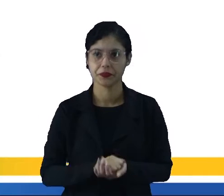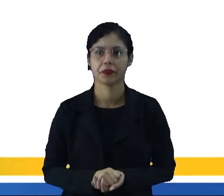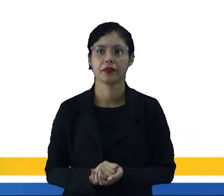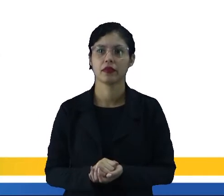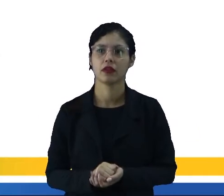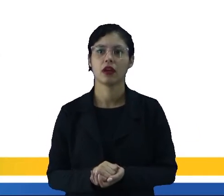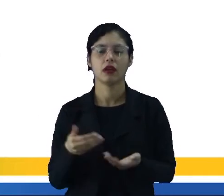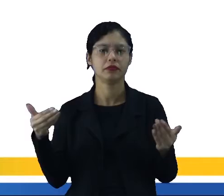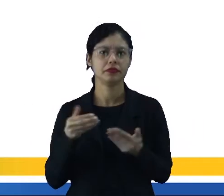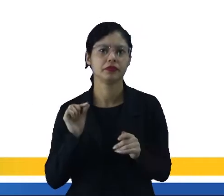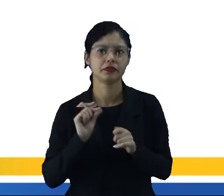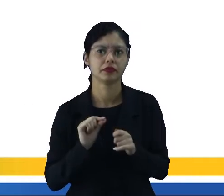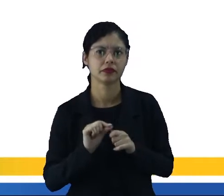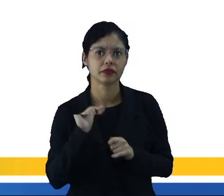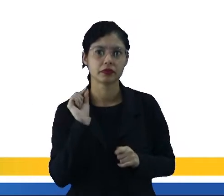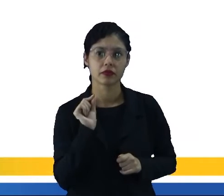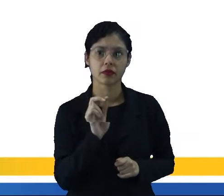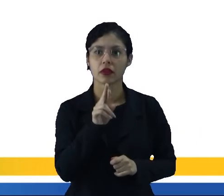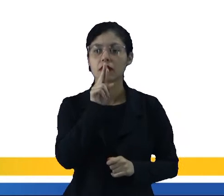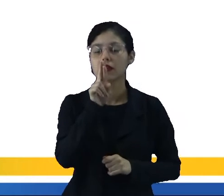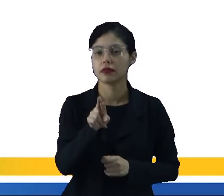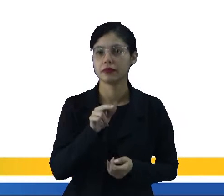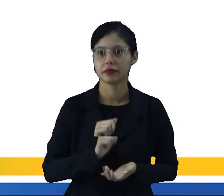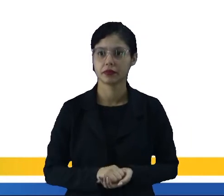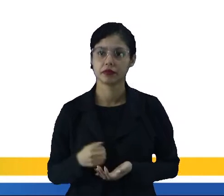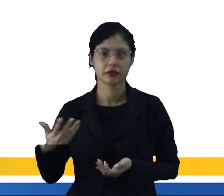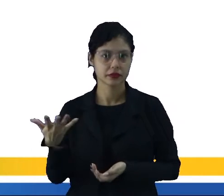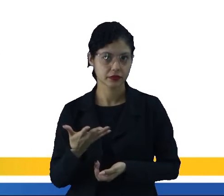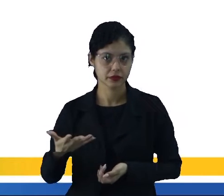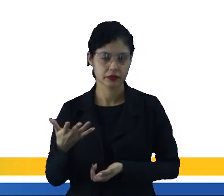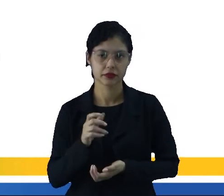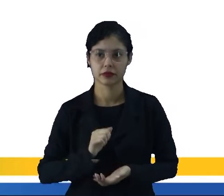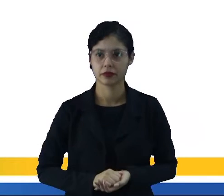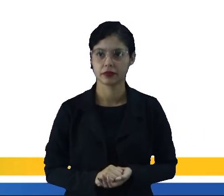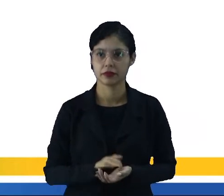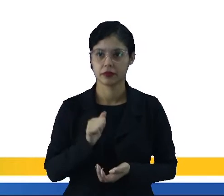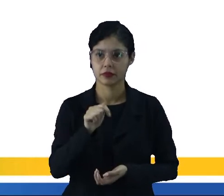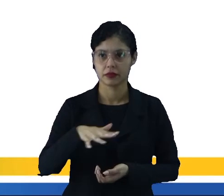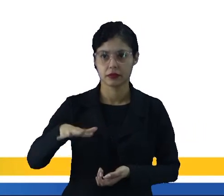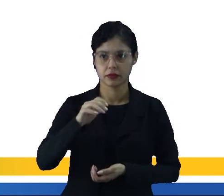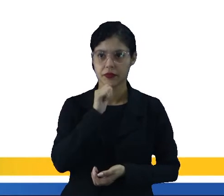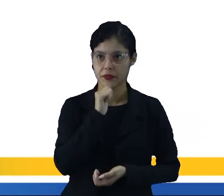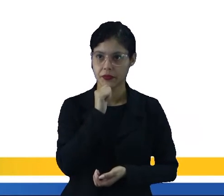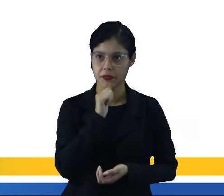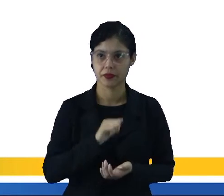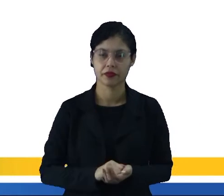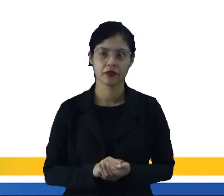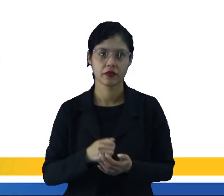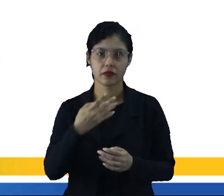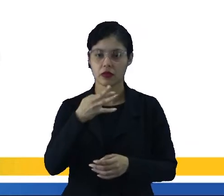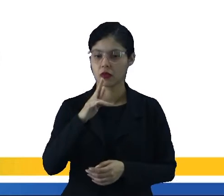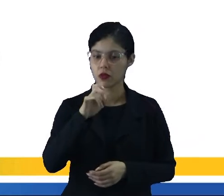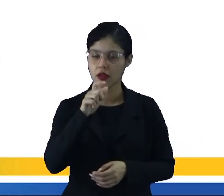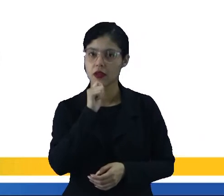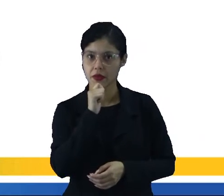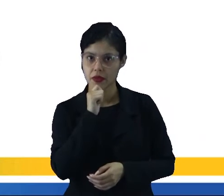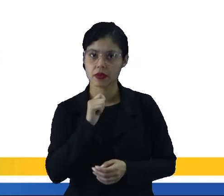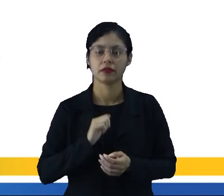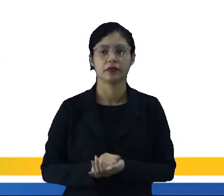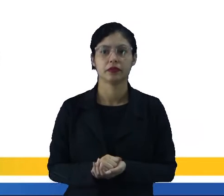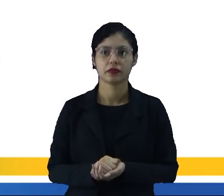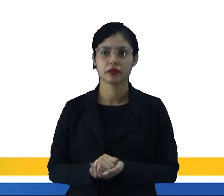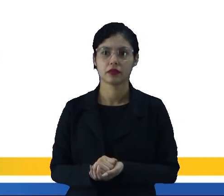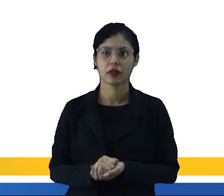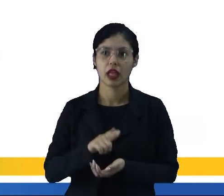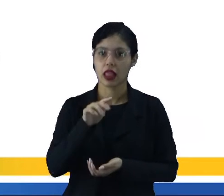vamos fazer o quê calcular a área da Base a área da base é a área do quadrado a área do quadrado